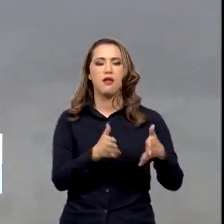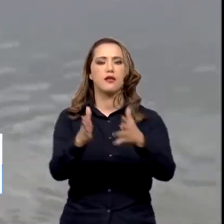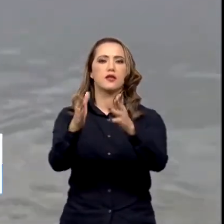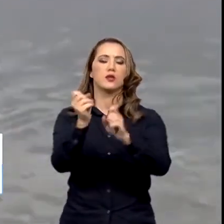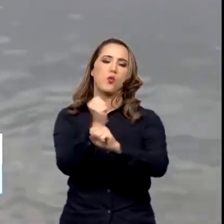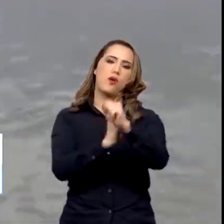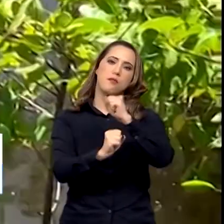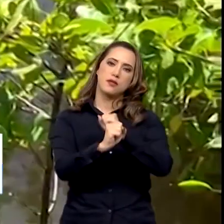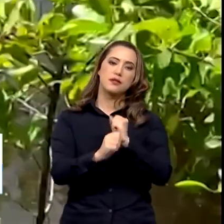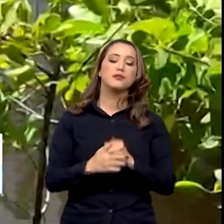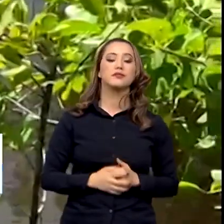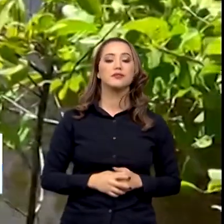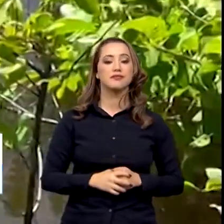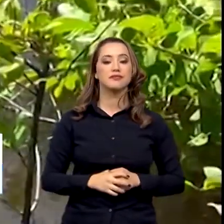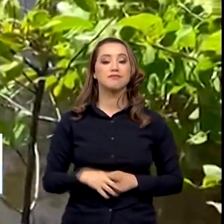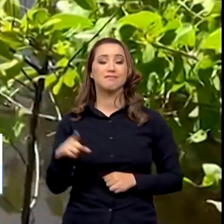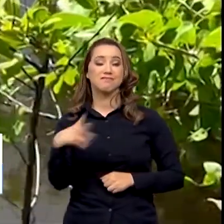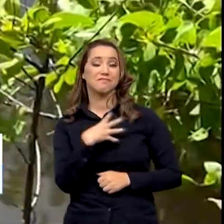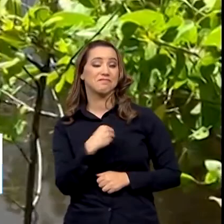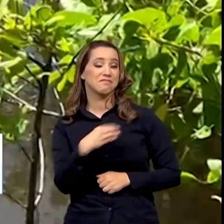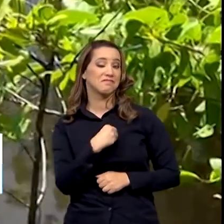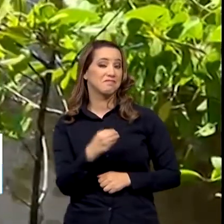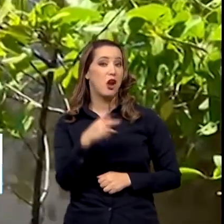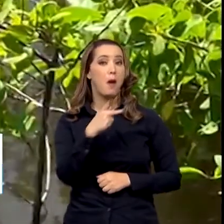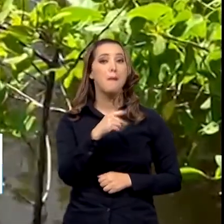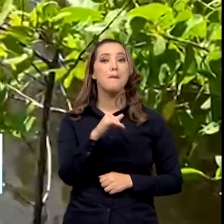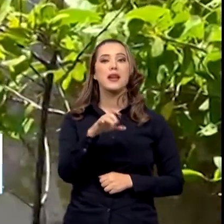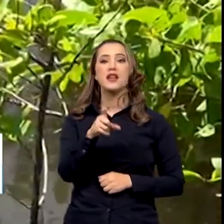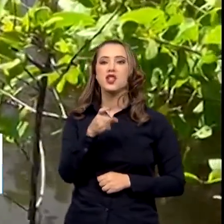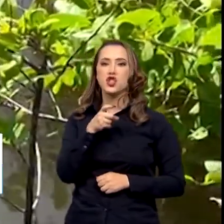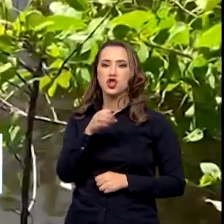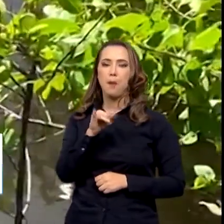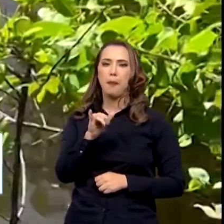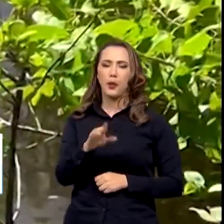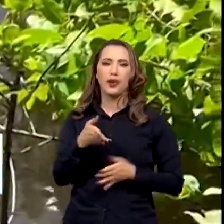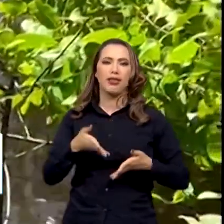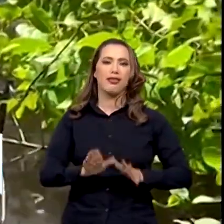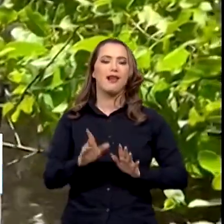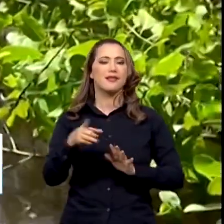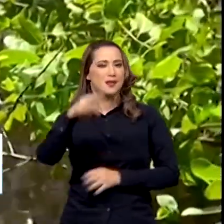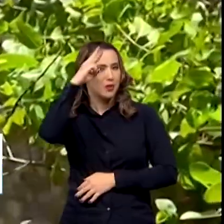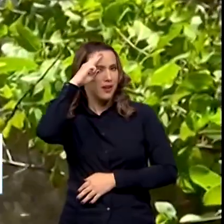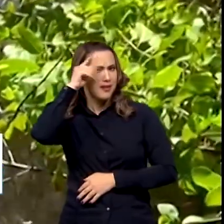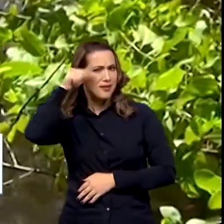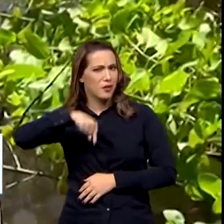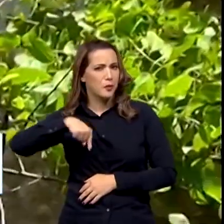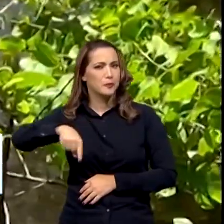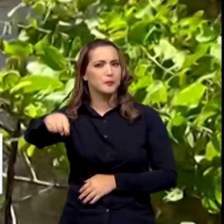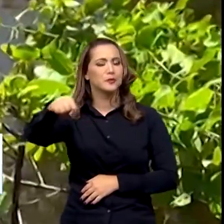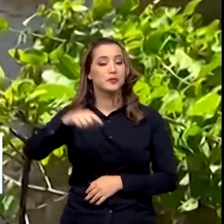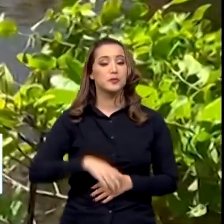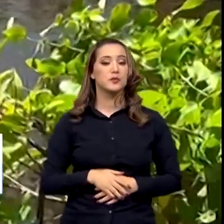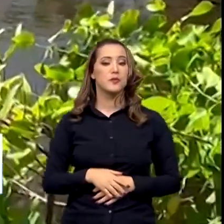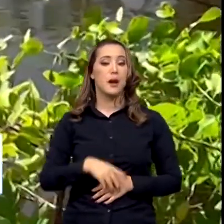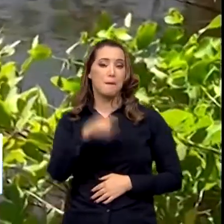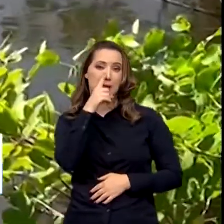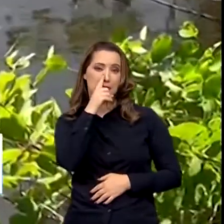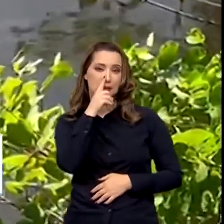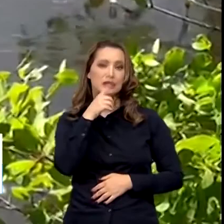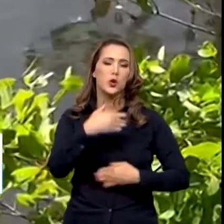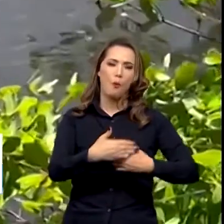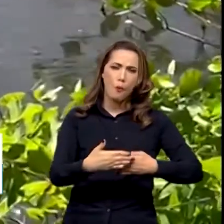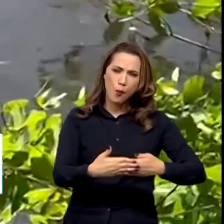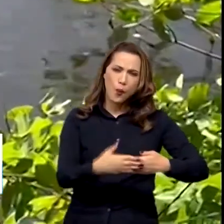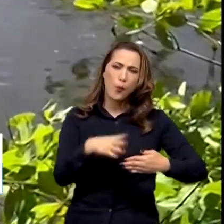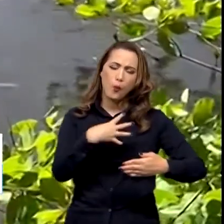do ano passado. Já a filhote de peixe-boi nasceu na madrugada dessa terça-feira. A mãe e o bebê passam